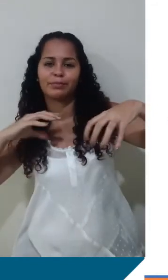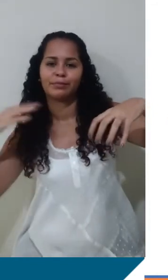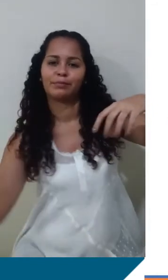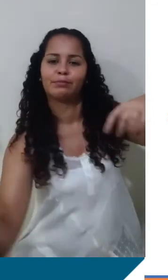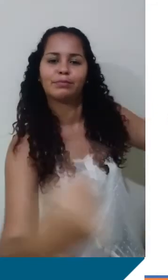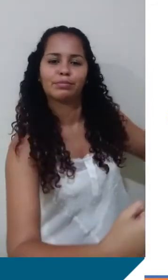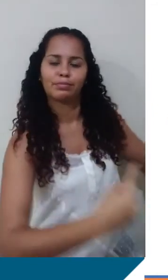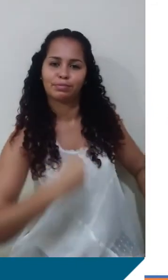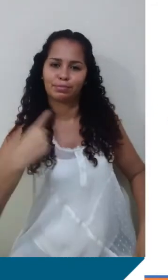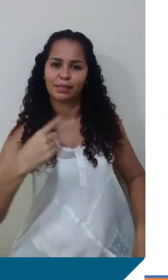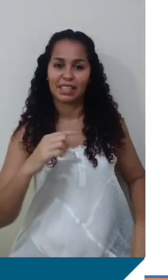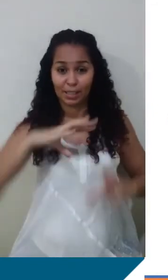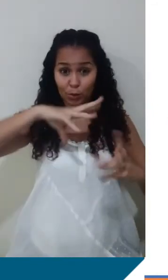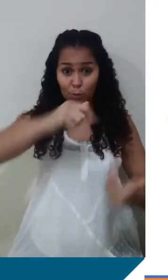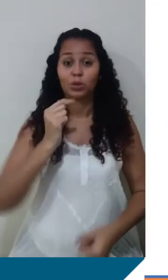Ok?